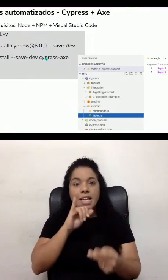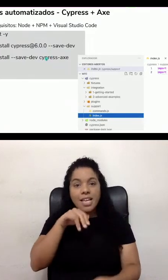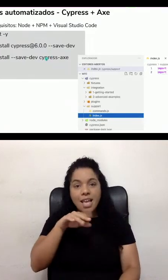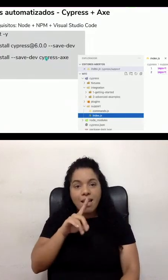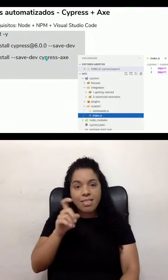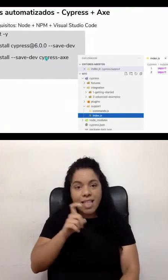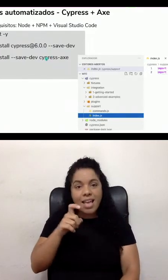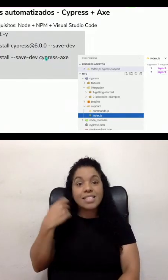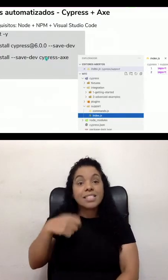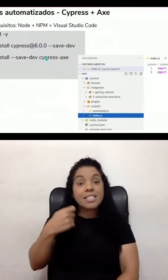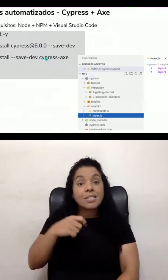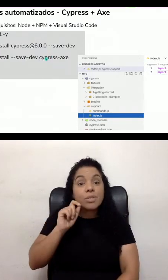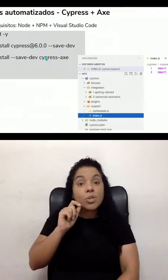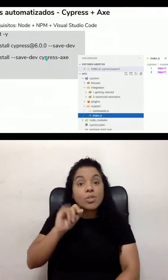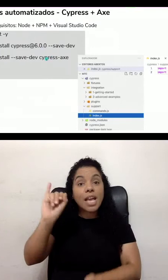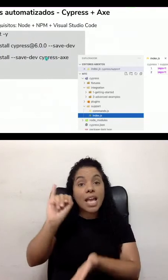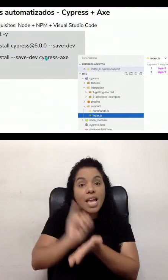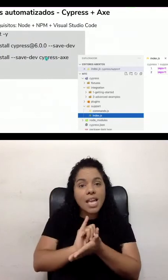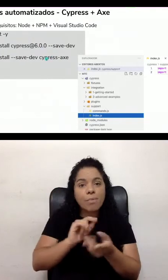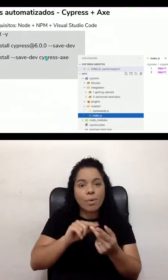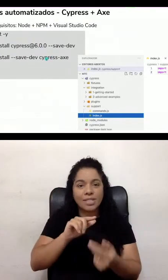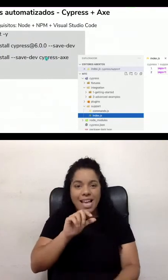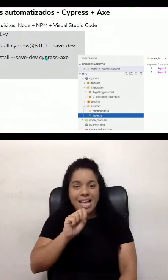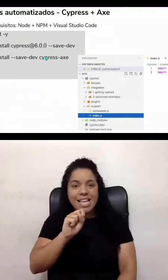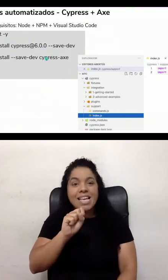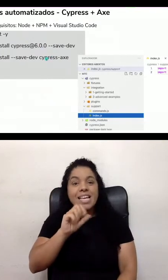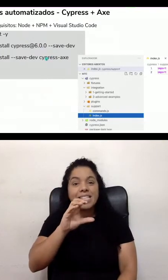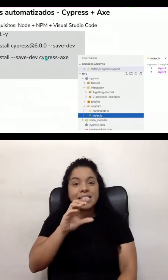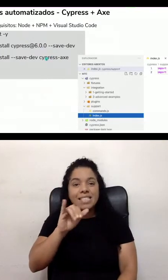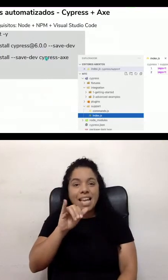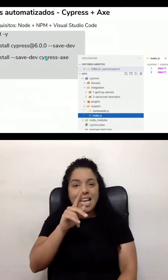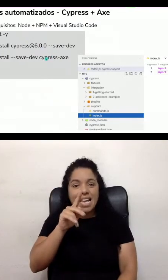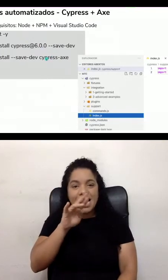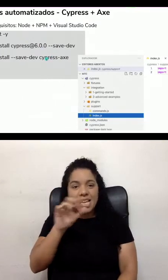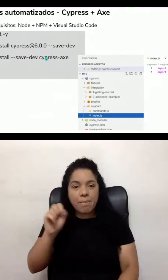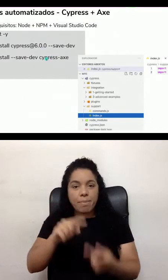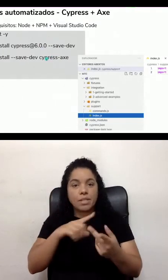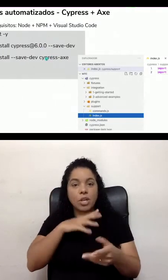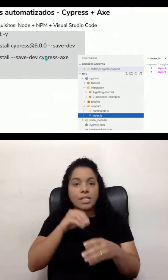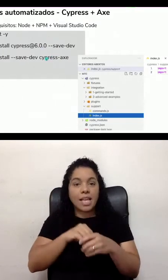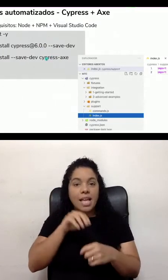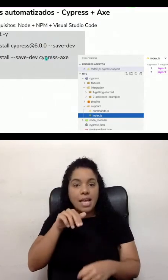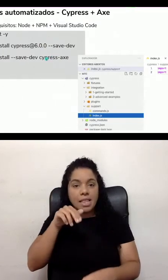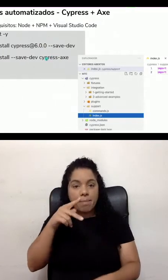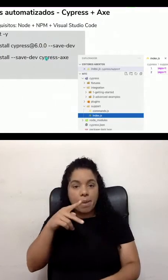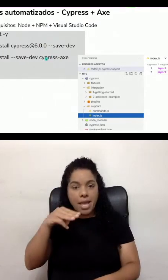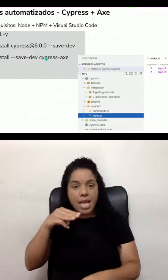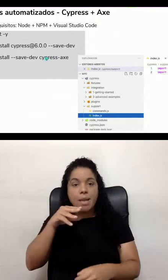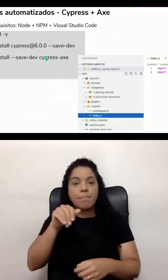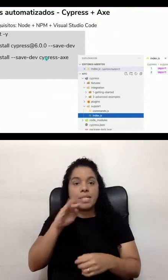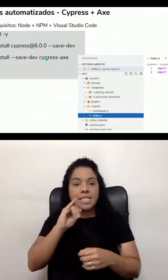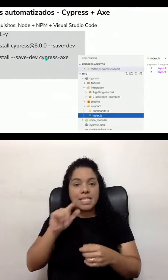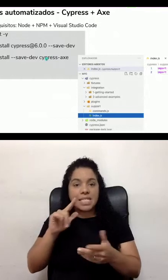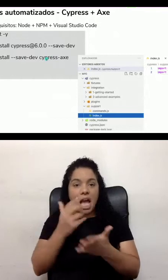eu preciso importar o Cypress Axie, tá? Porque não adianta você só ter ali no npm install, você precisa colocar aqui dentro